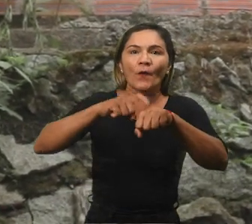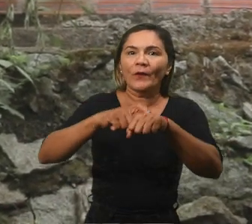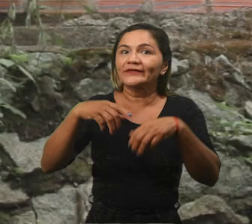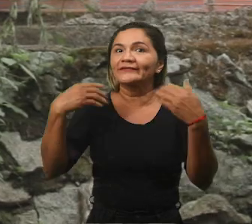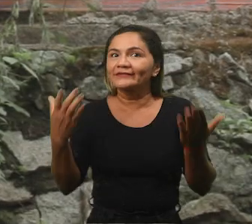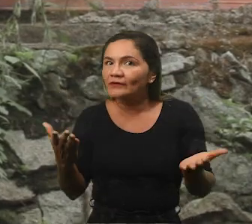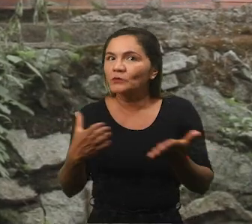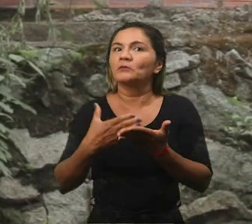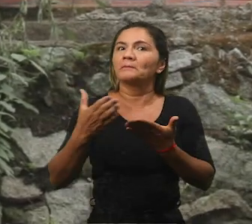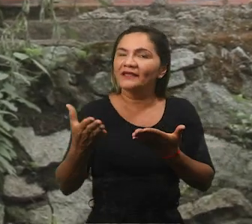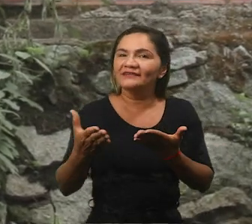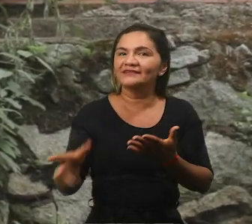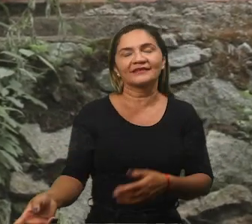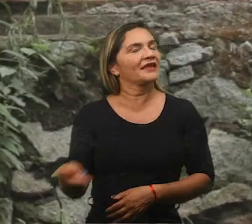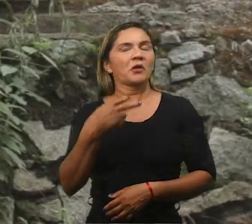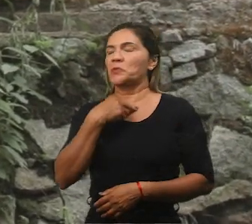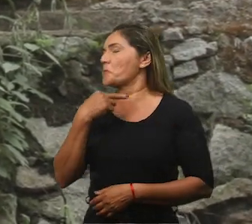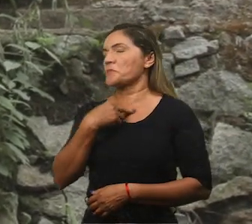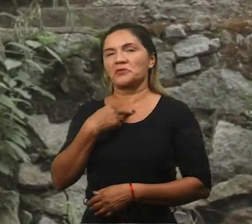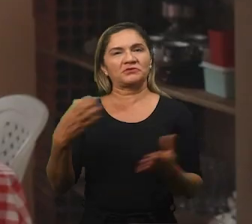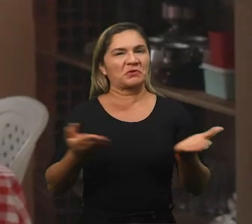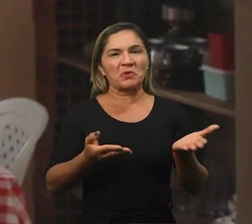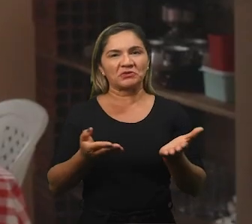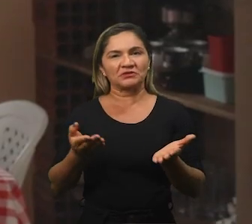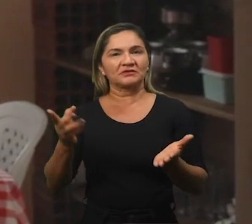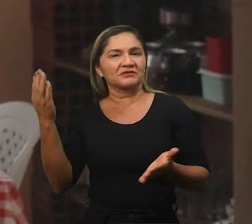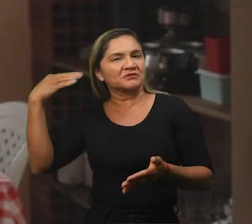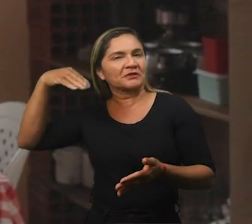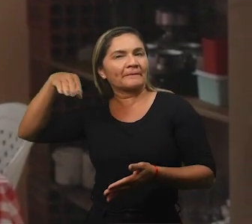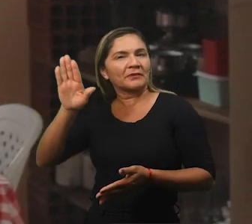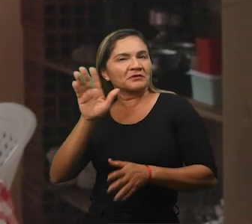vai até que horas? Não dá para mim não, deixa para outra vez, viu?